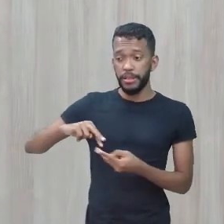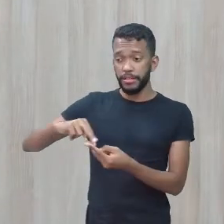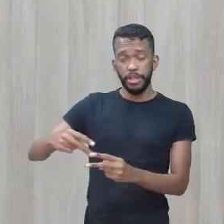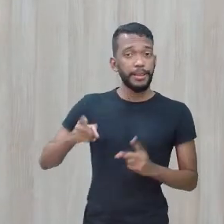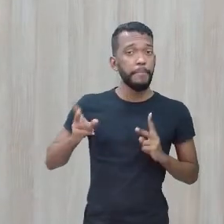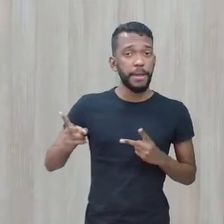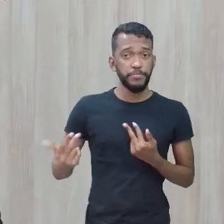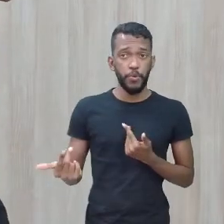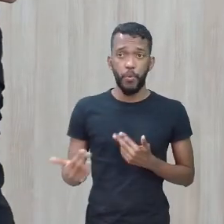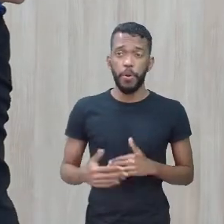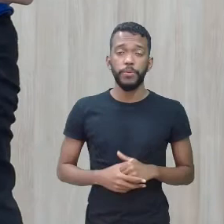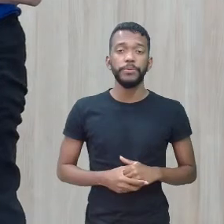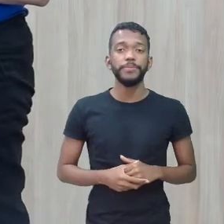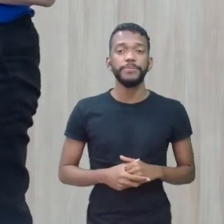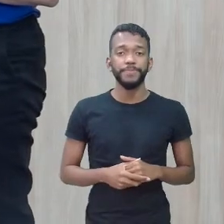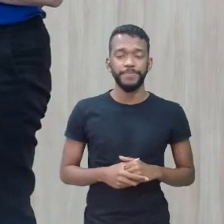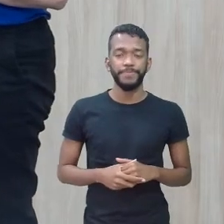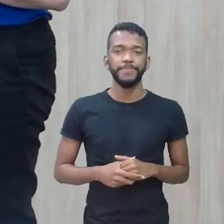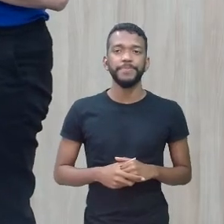genética.